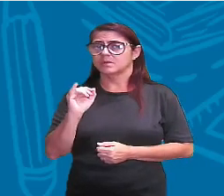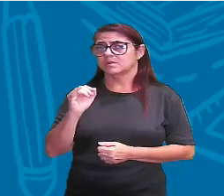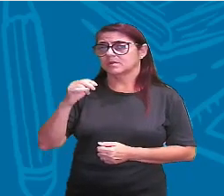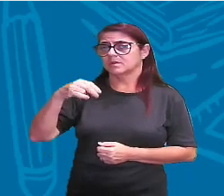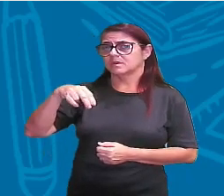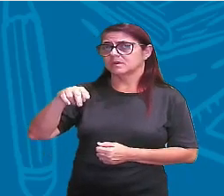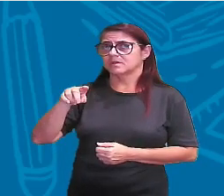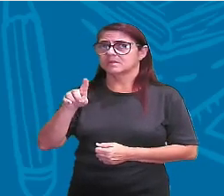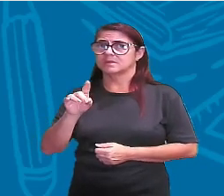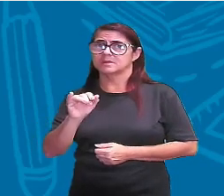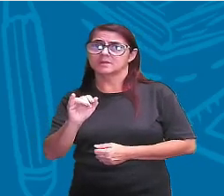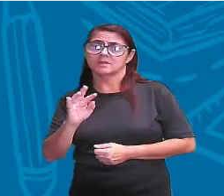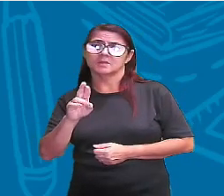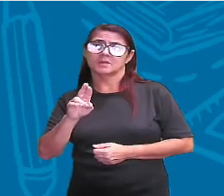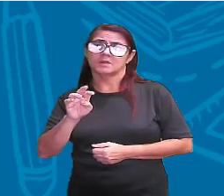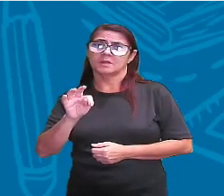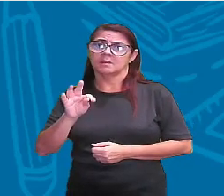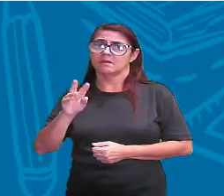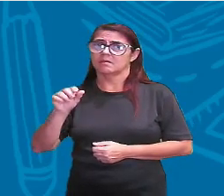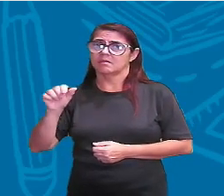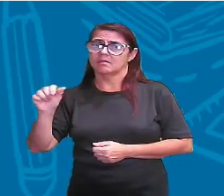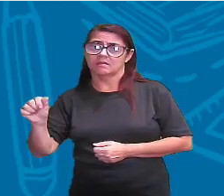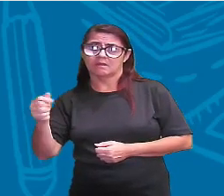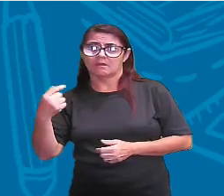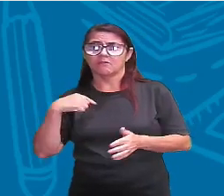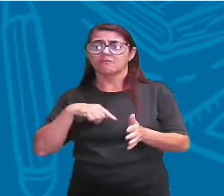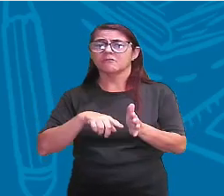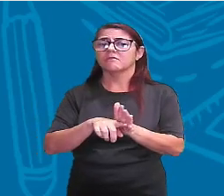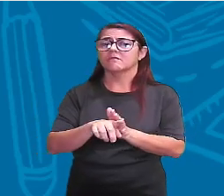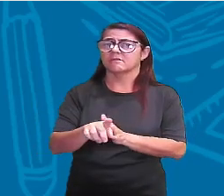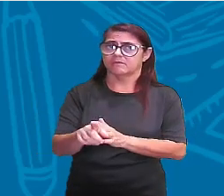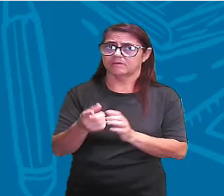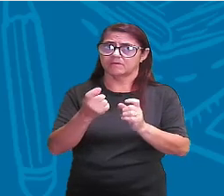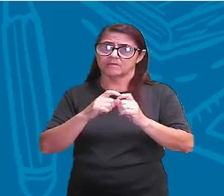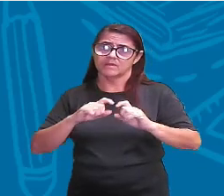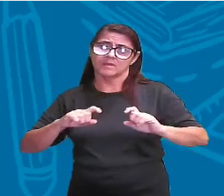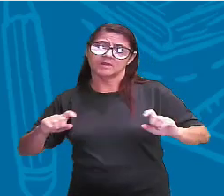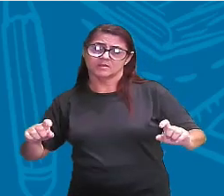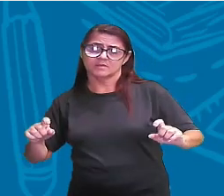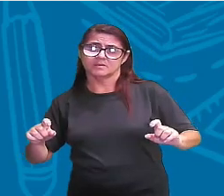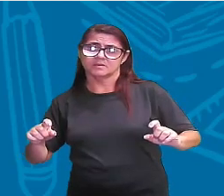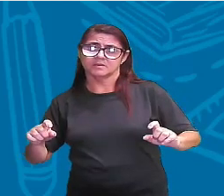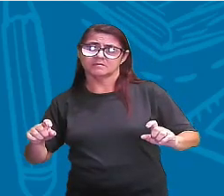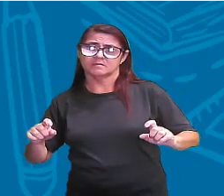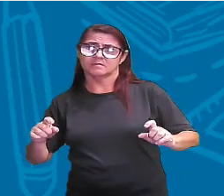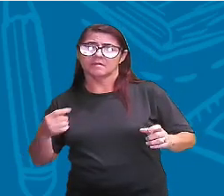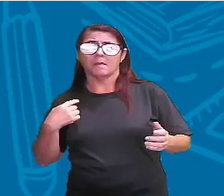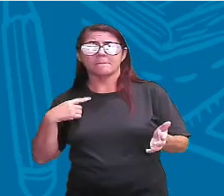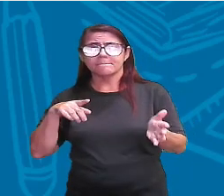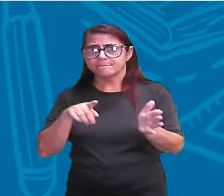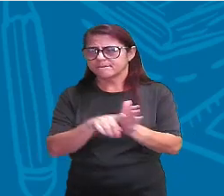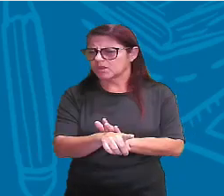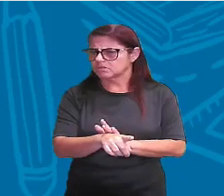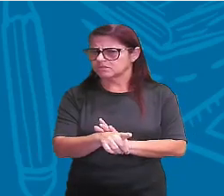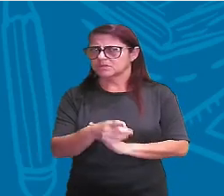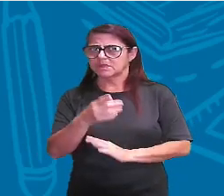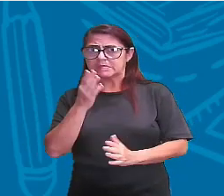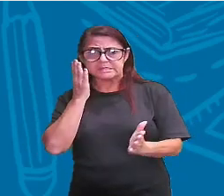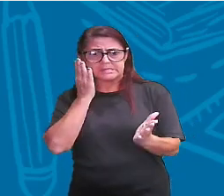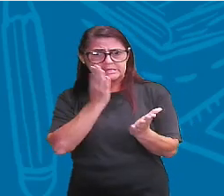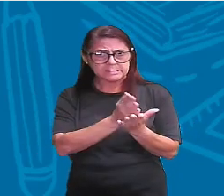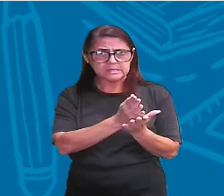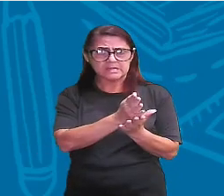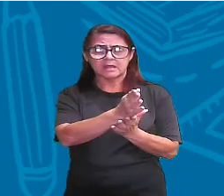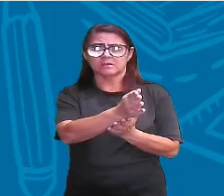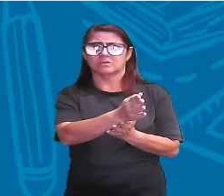o exemplo. What is her name? Essa forma aí, ela está direta. What